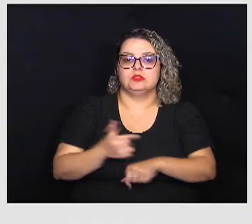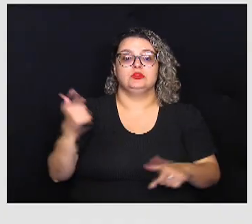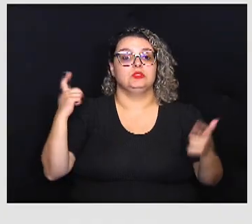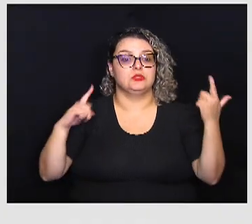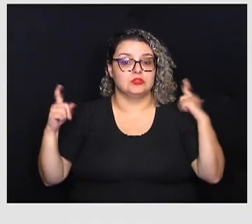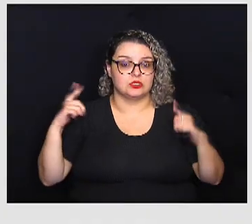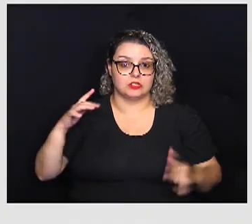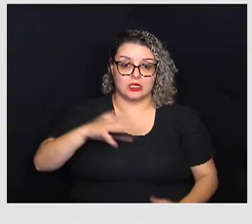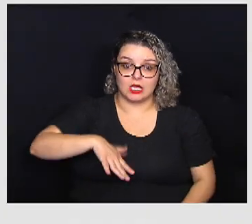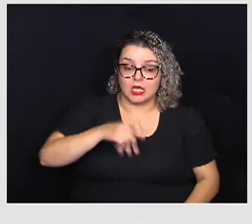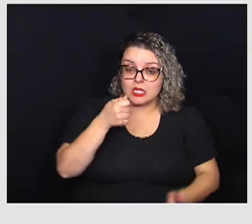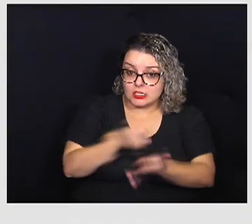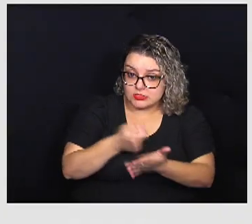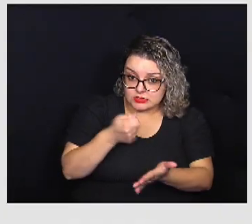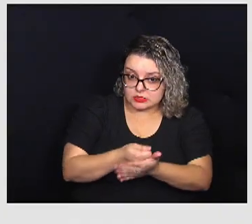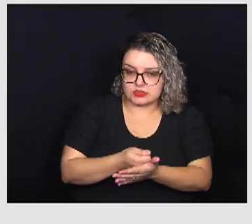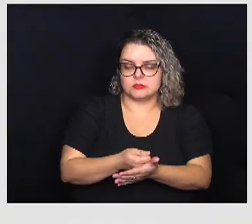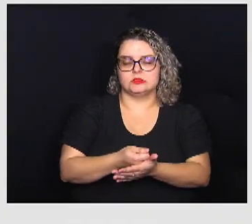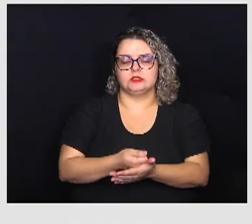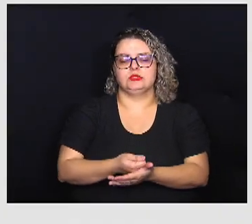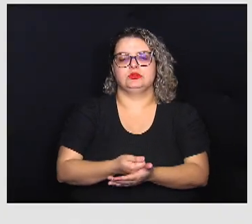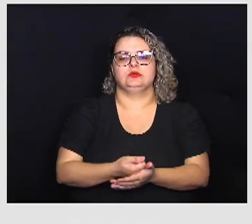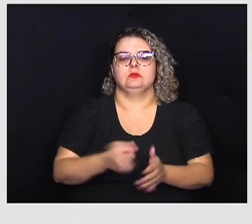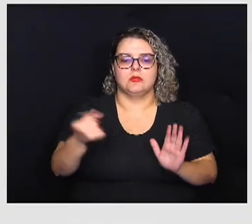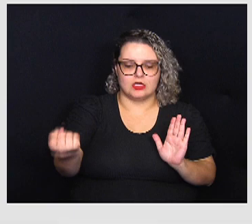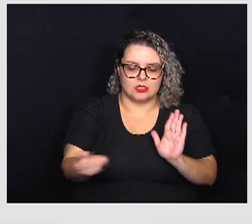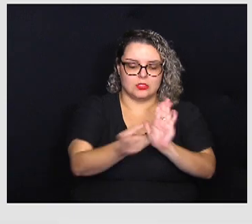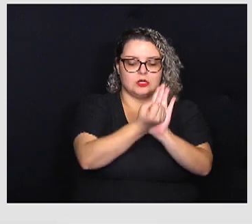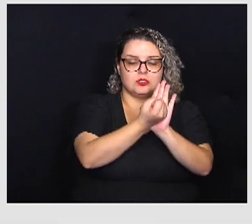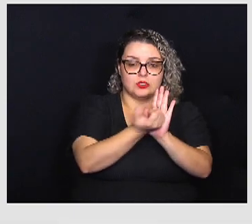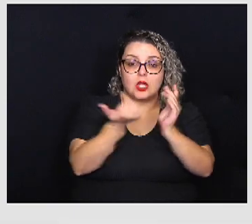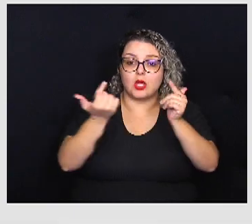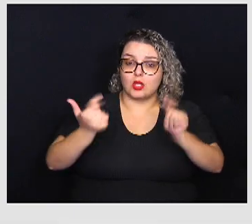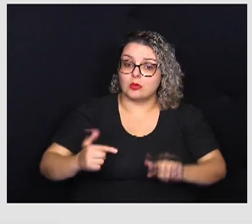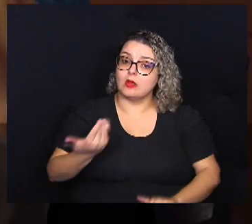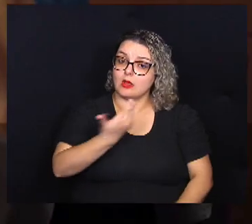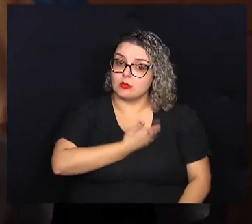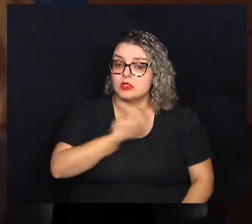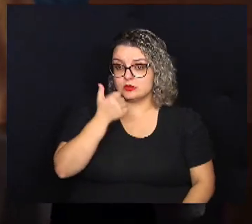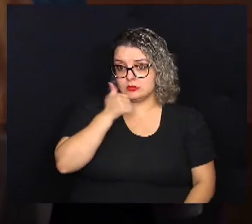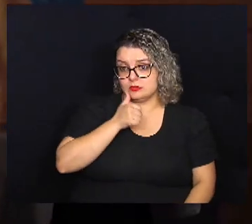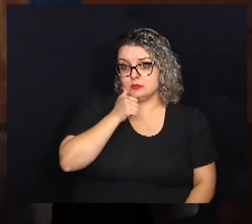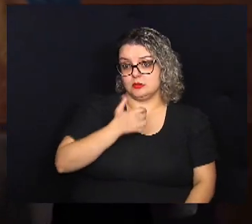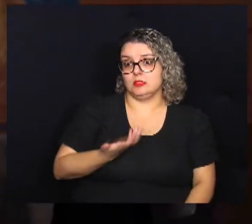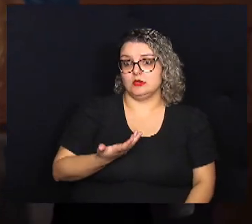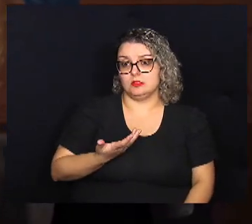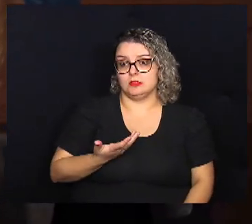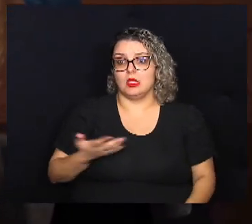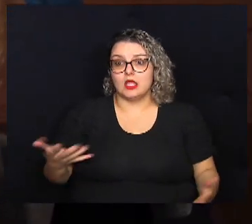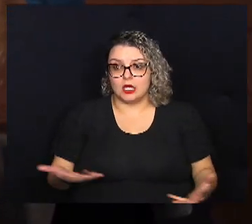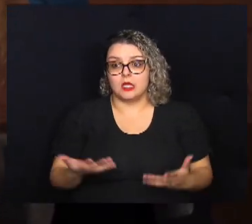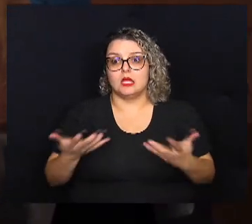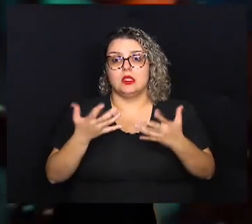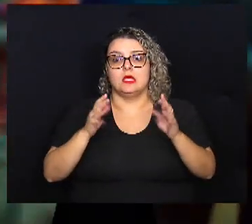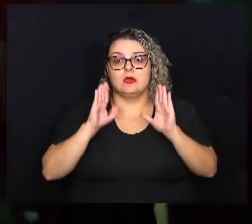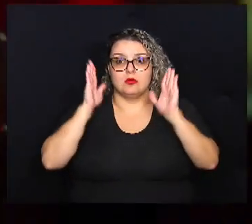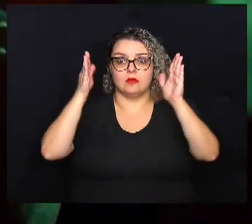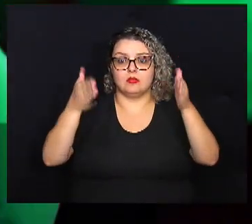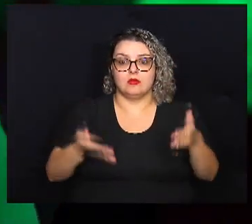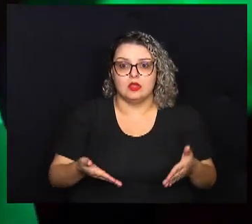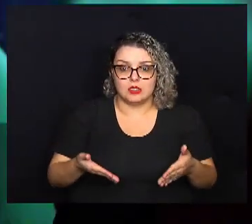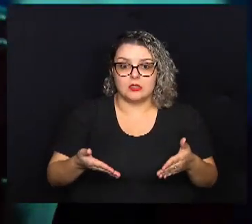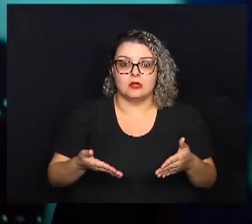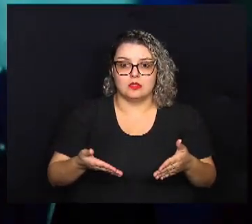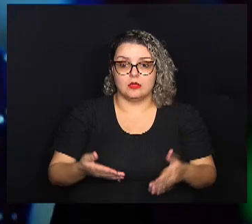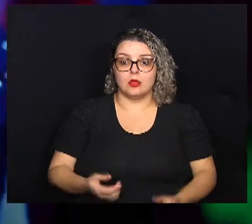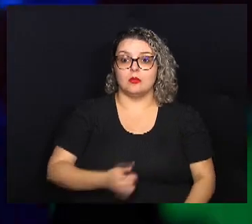é exigido para a obtenção do selo Estabelecimento Amigo da Mulher. A iniciativa é voltada para cerca